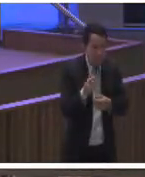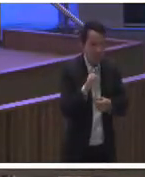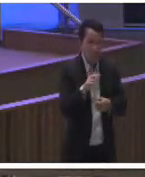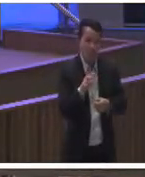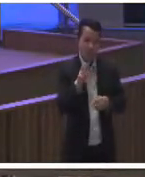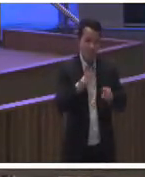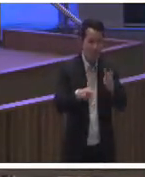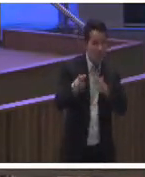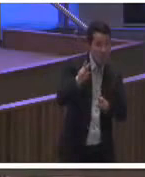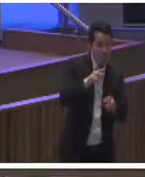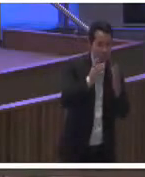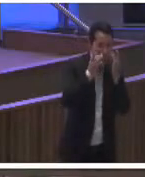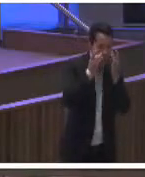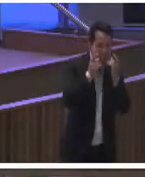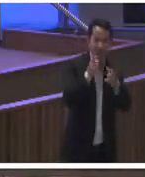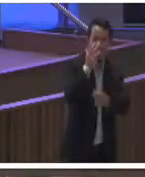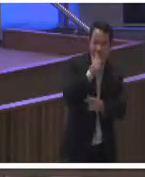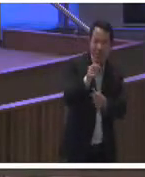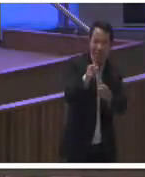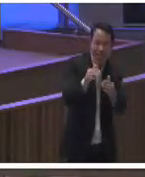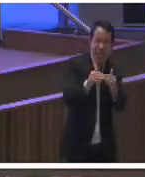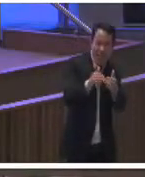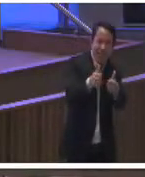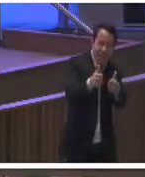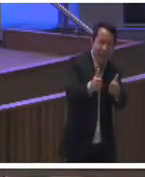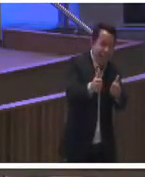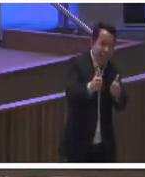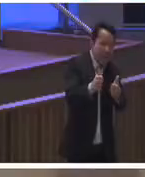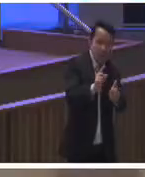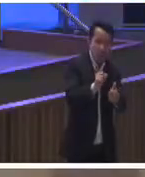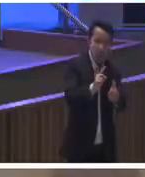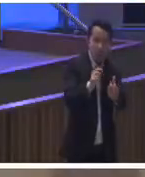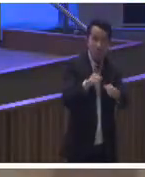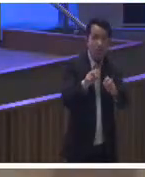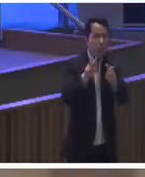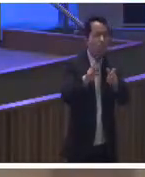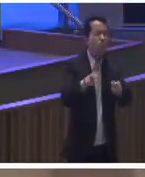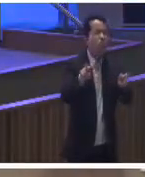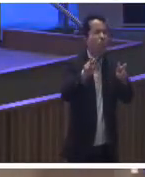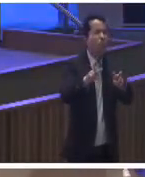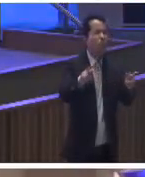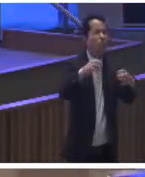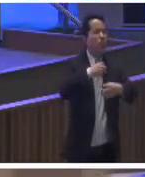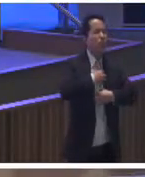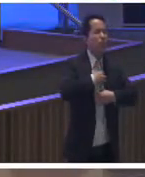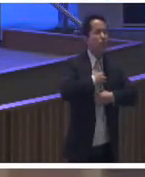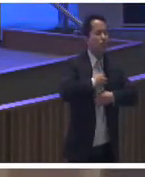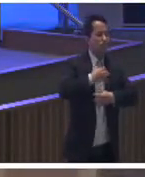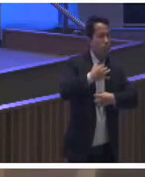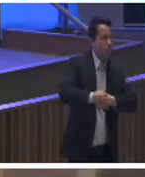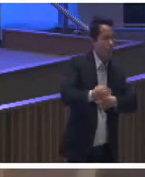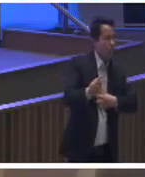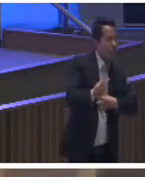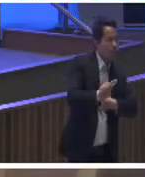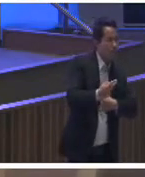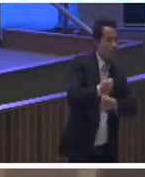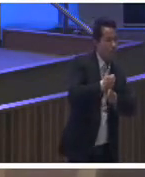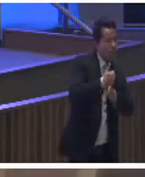Queridos, discernimento espiritual é algo que Deus quer dar para todo servo de Deus.